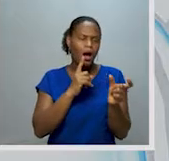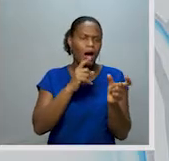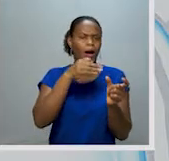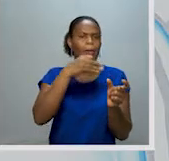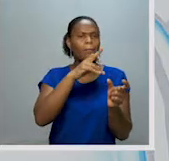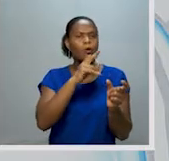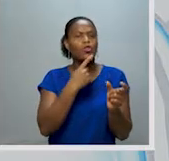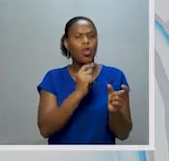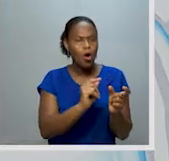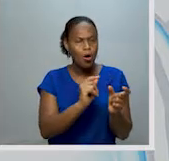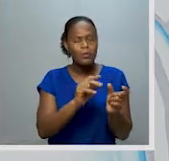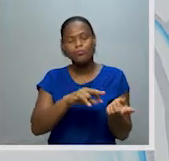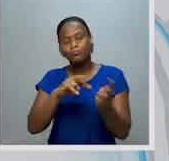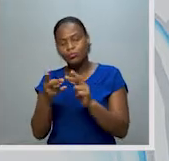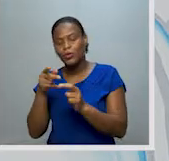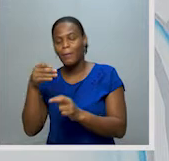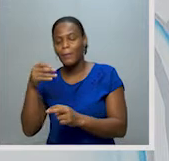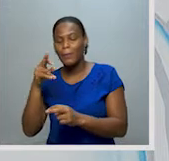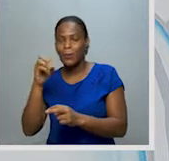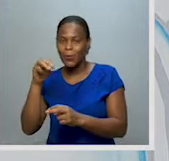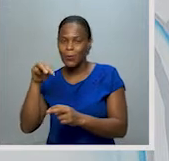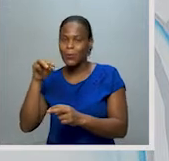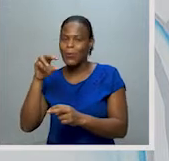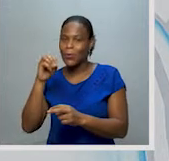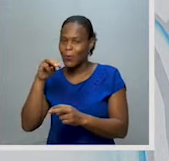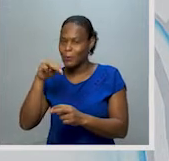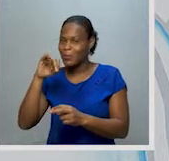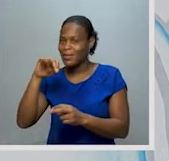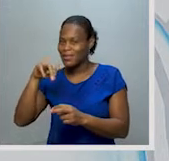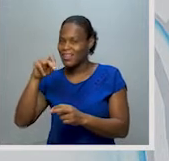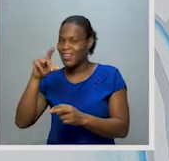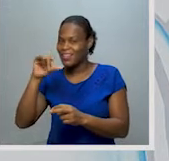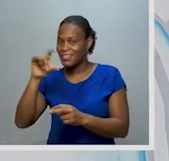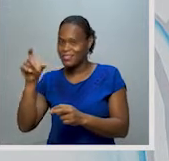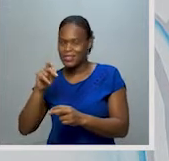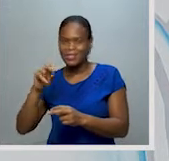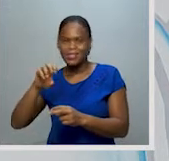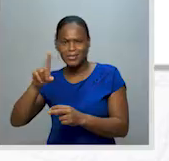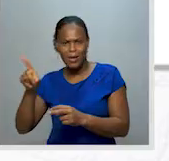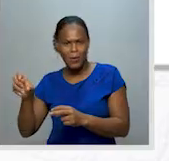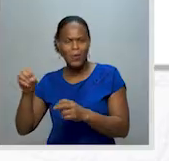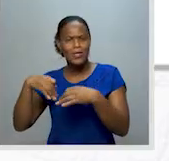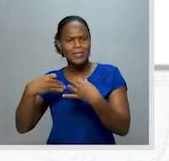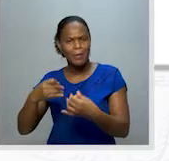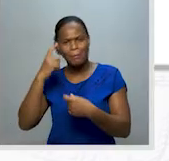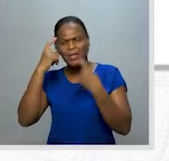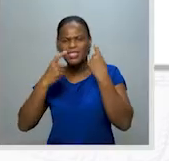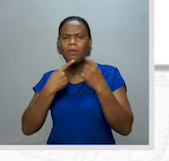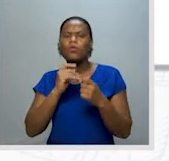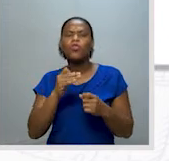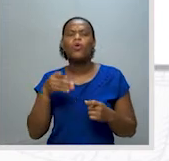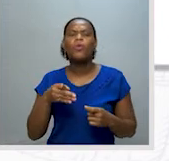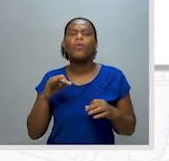a pronominalização. E quando se trata da pronominalização, devemos sempre pensar num tipo de pronome